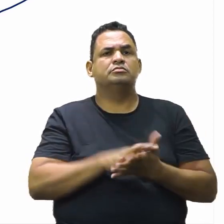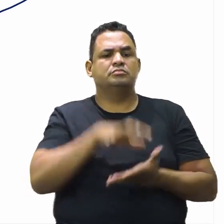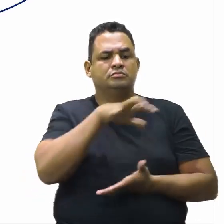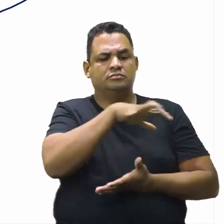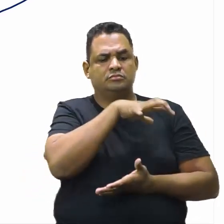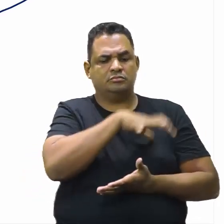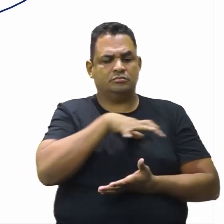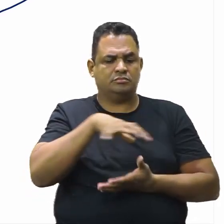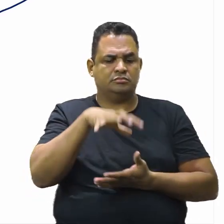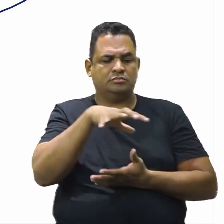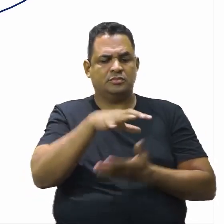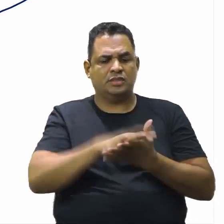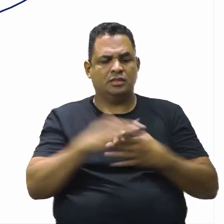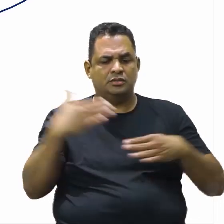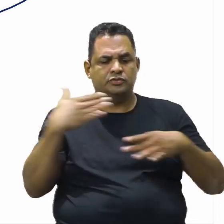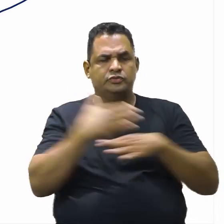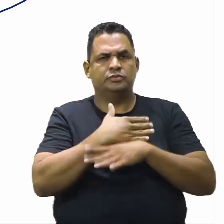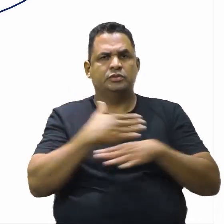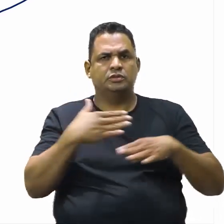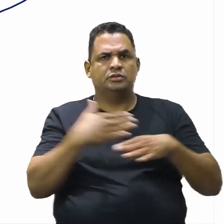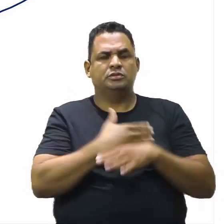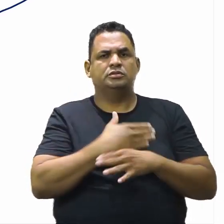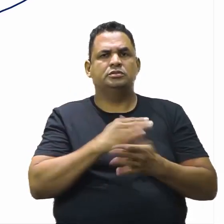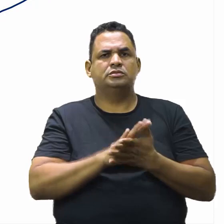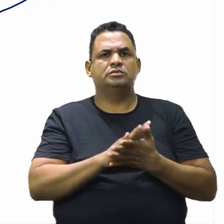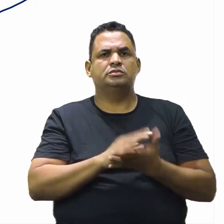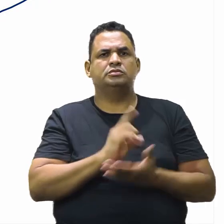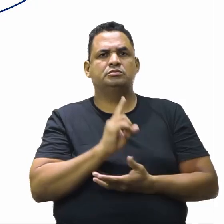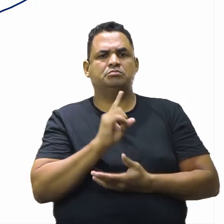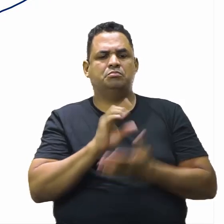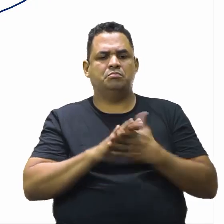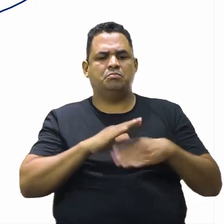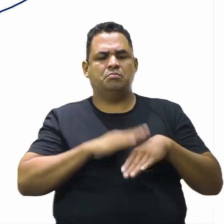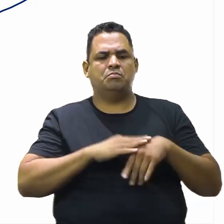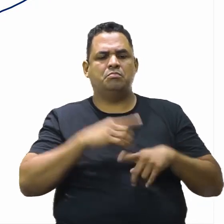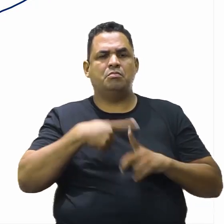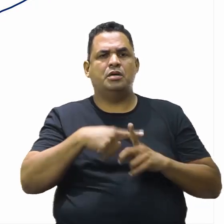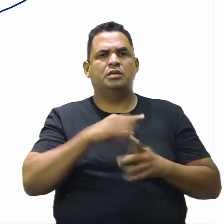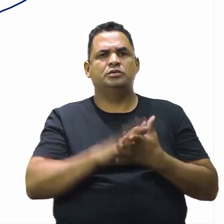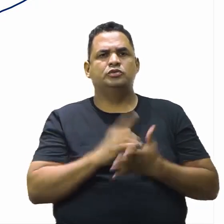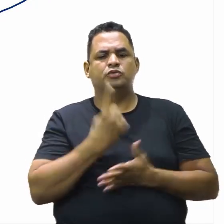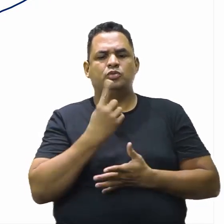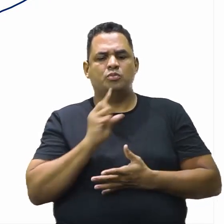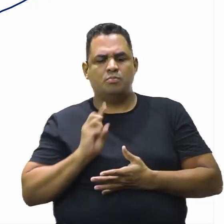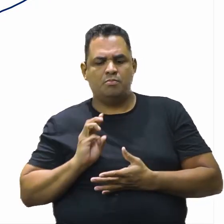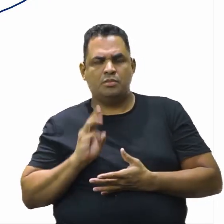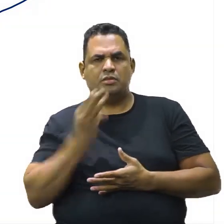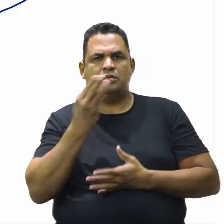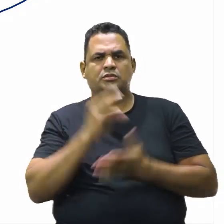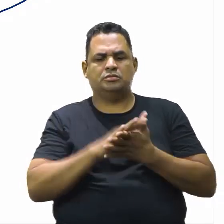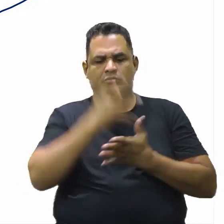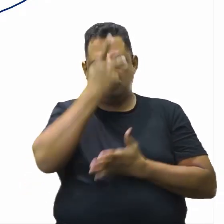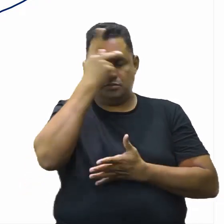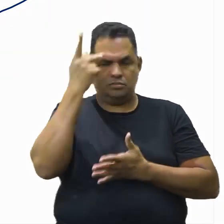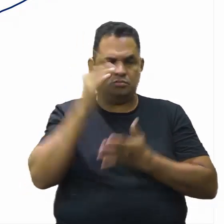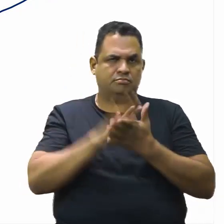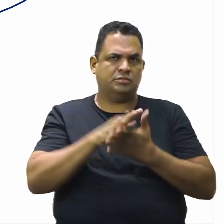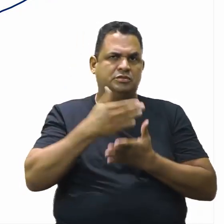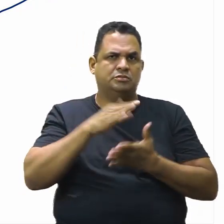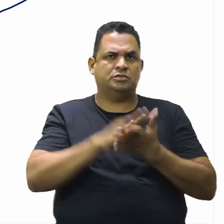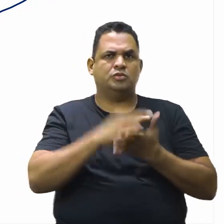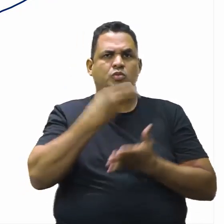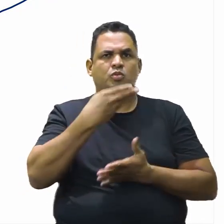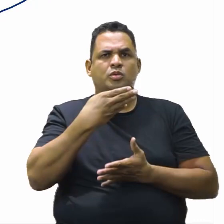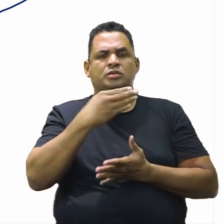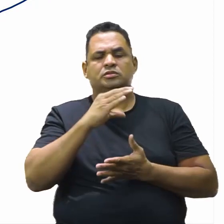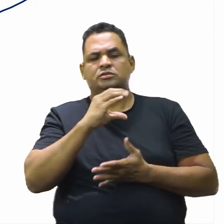áreas urbanas. Mais de 1 milhão de pessoas vivendo nas áreas urbanas e aproximadamente 403 mil